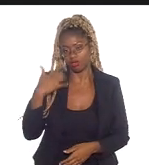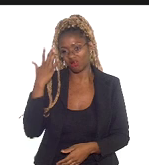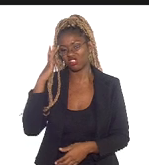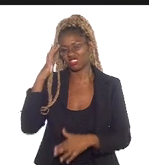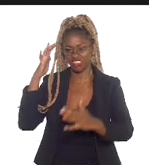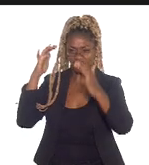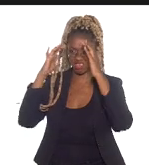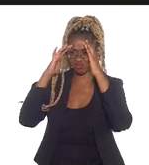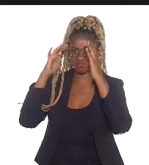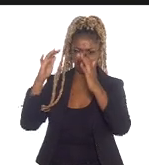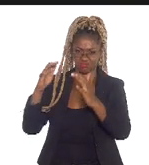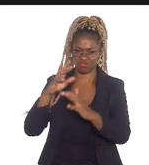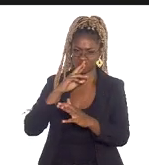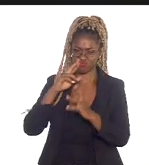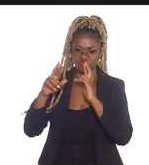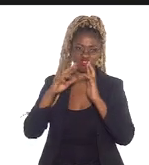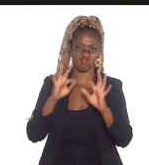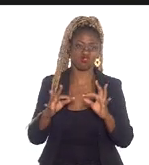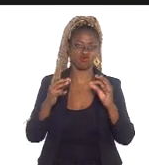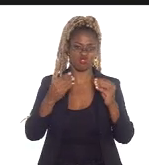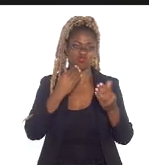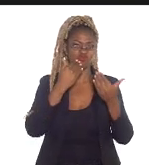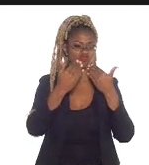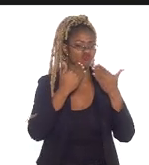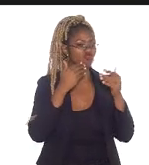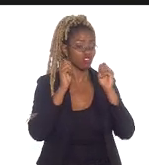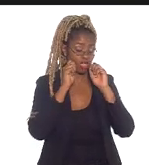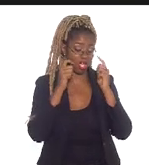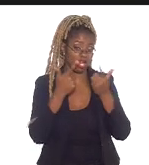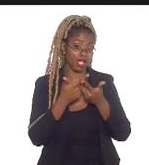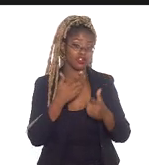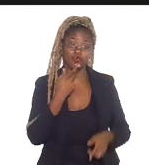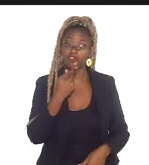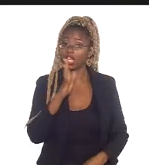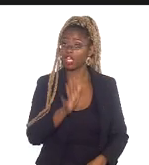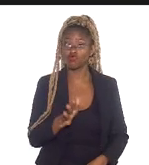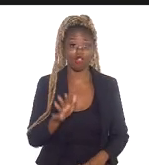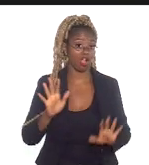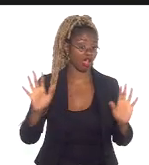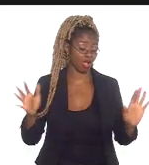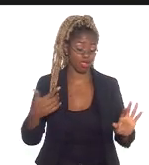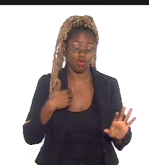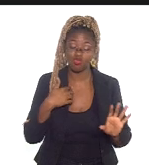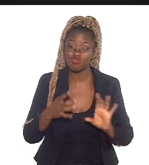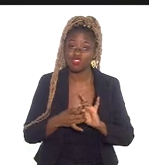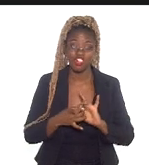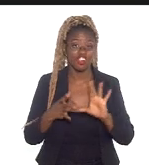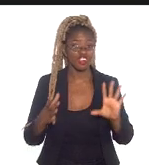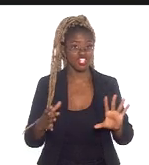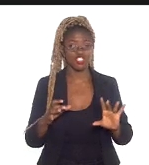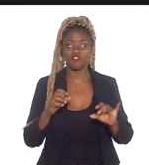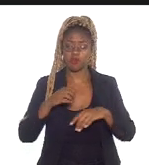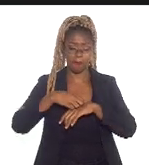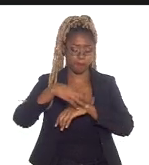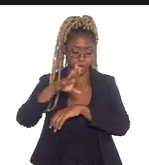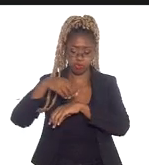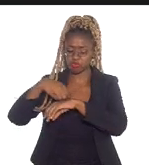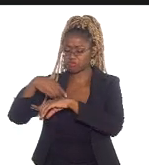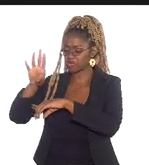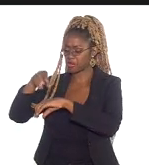da Assembleia e, como eu falei já, à disposição para enviar informações